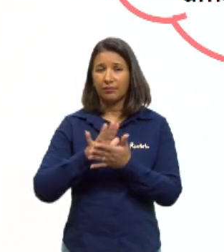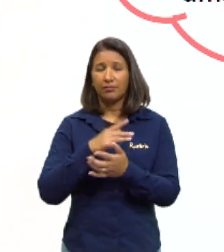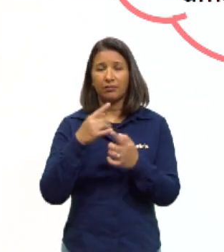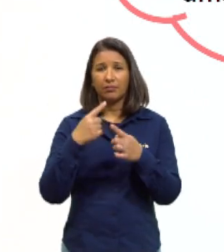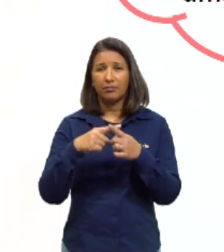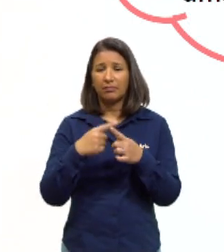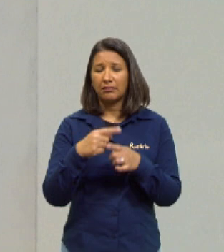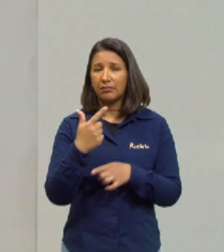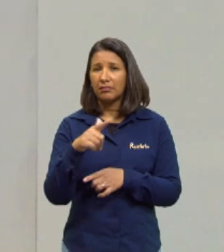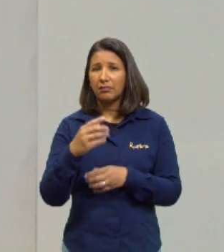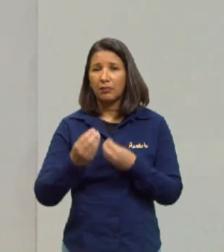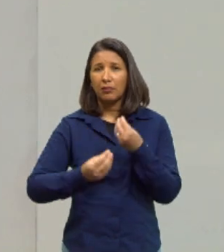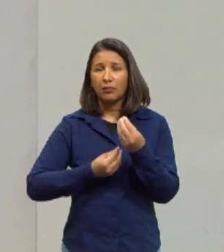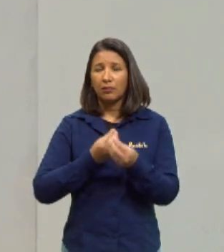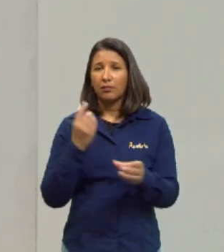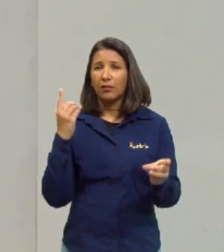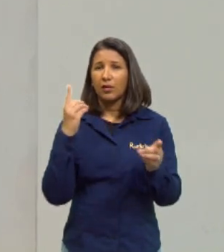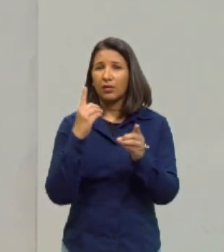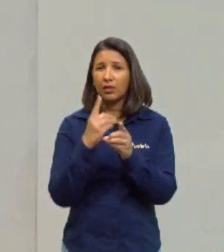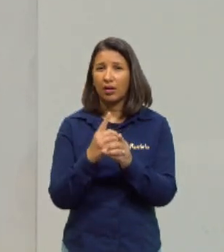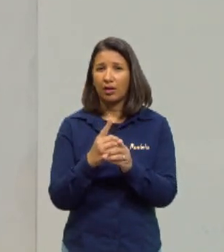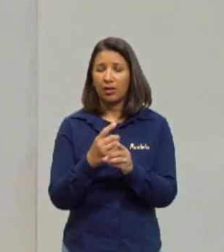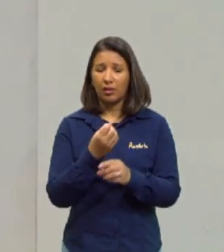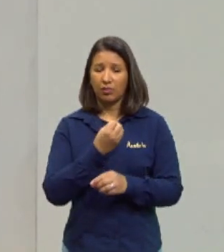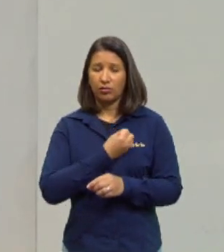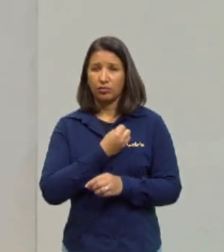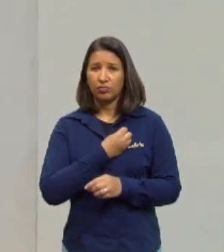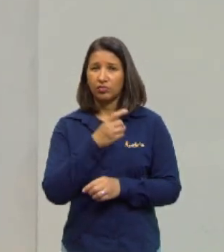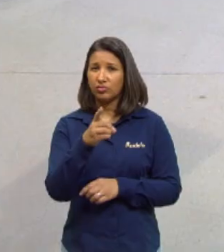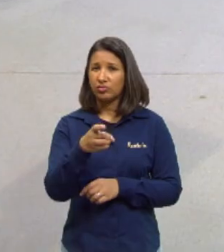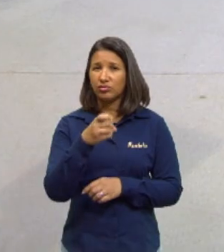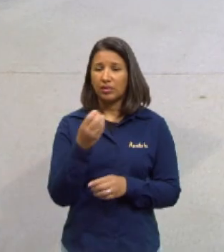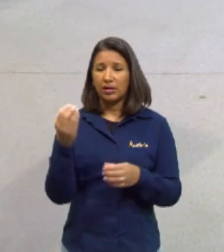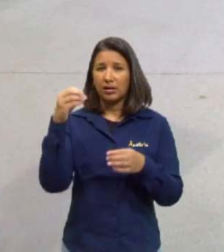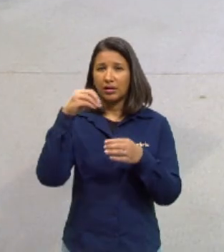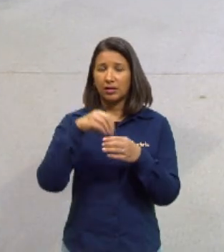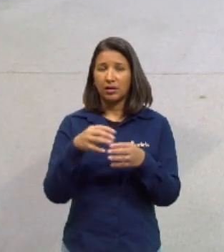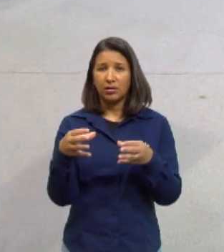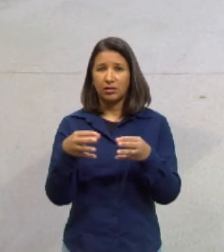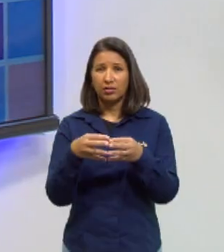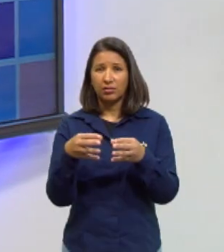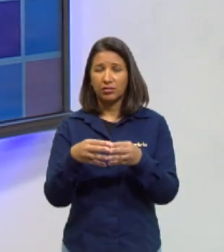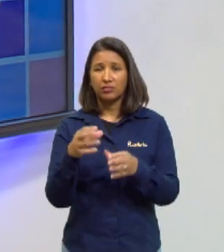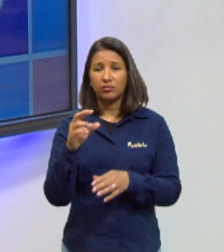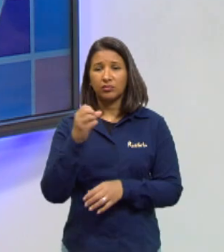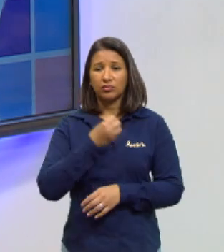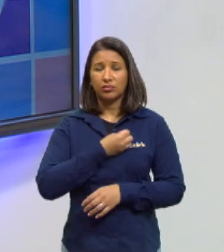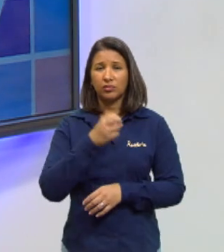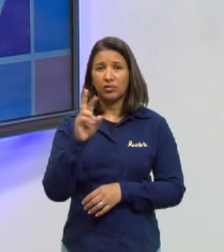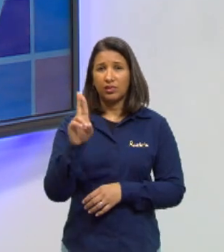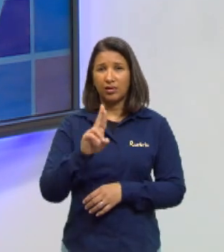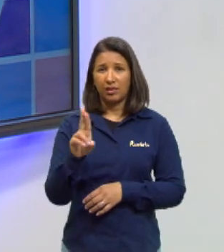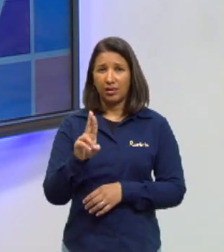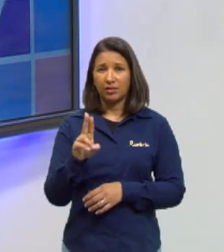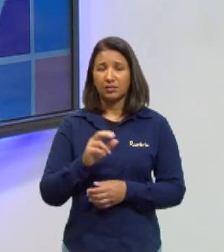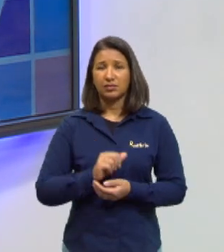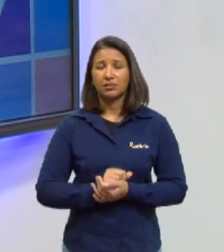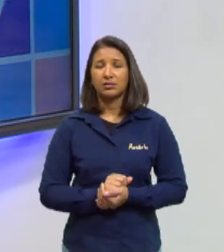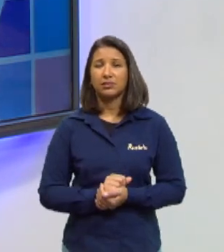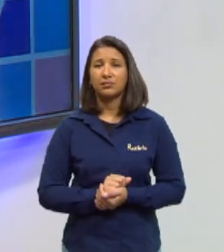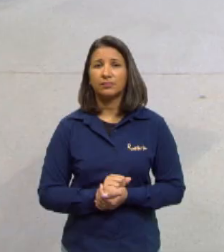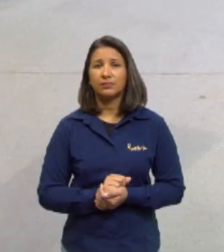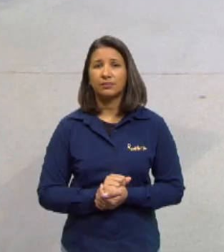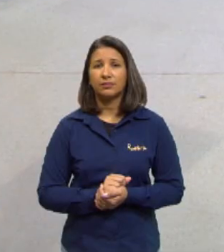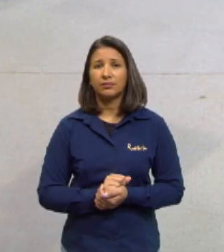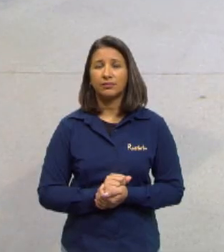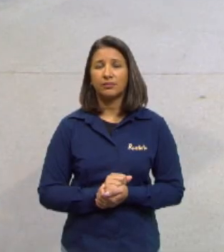tenho como encontrar o valor desse x dentro do conjunto dos números reais que nós estamos estudando.